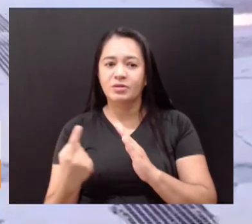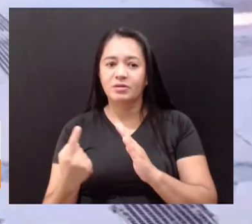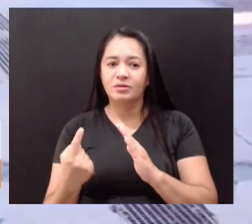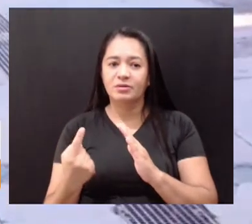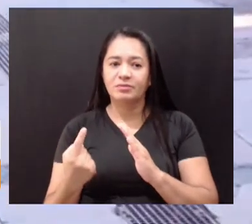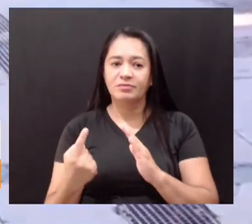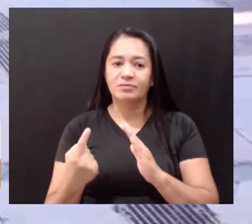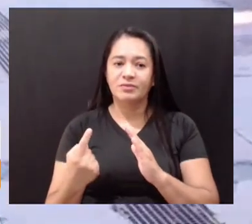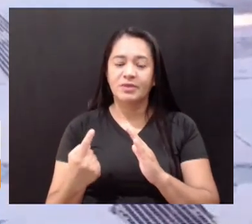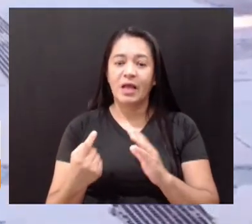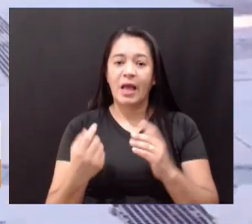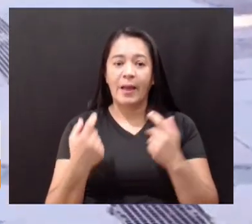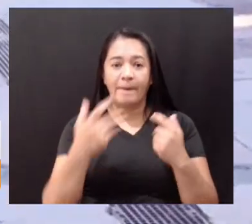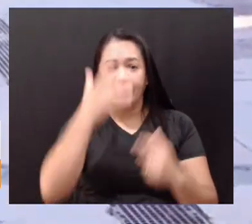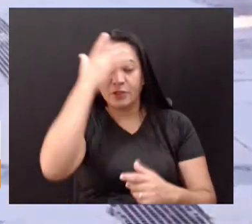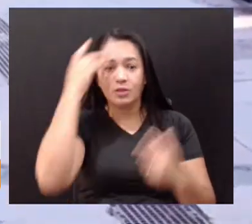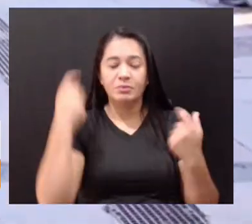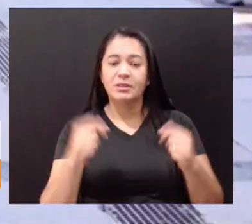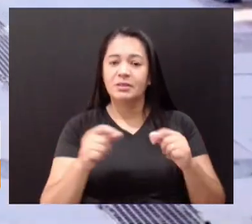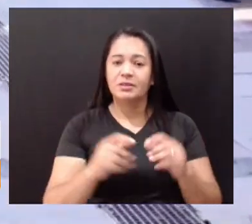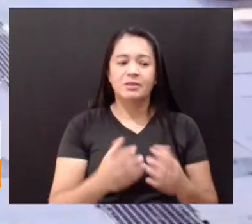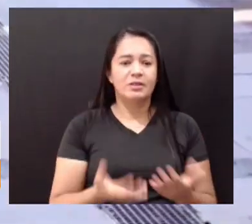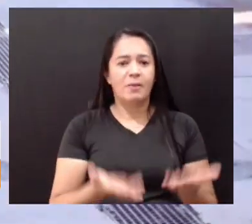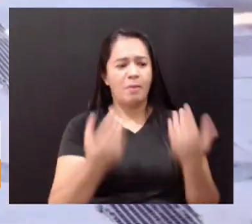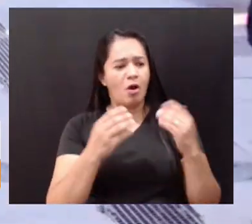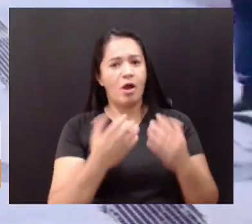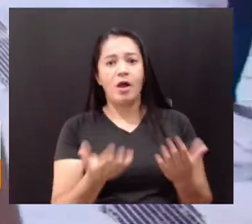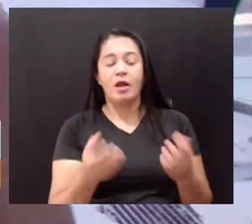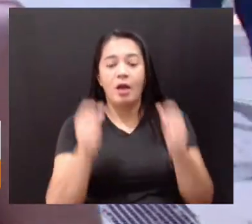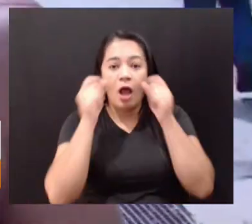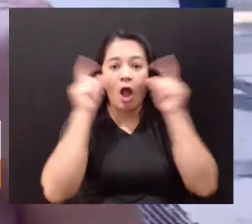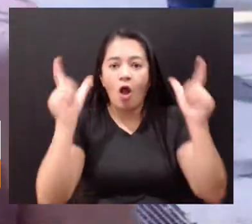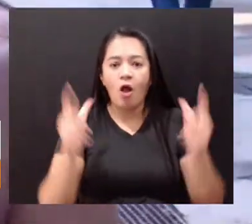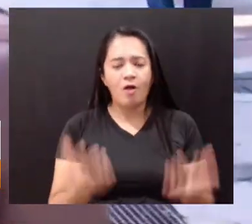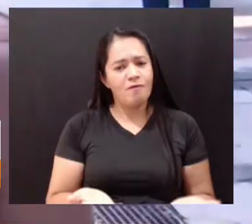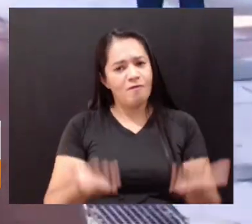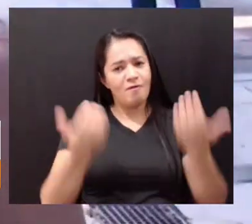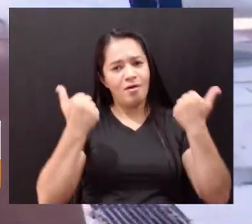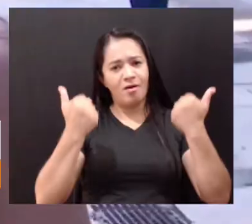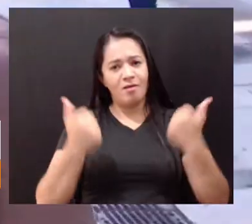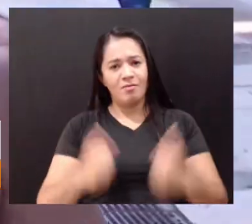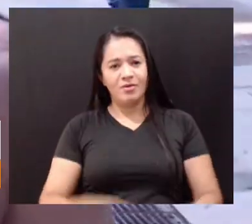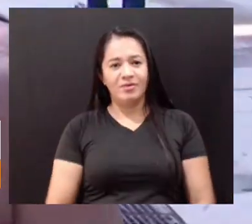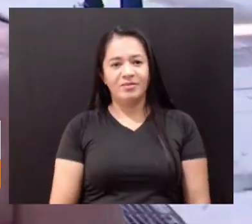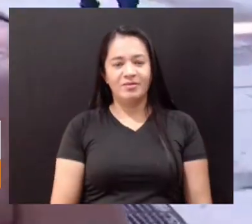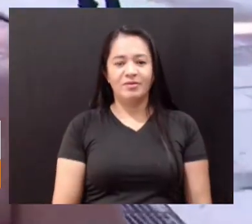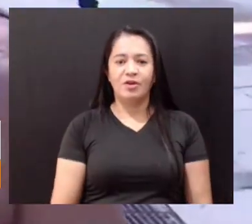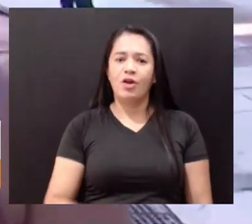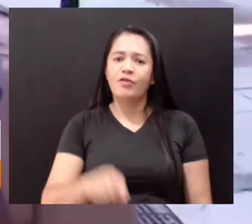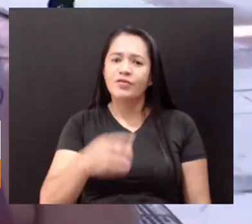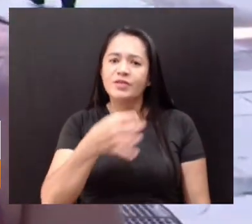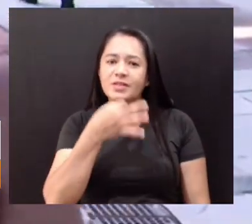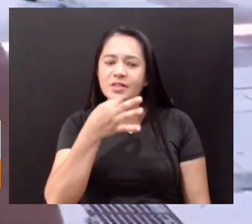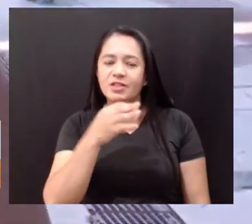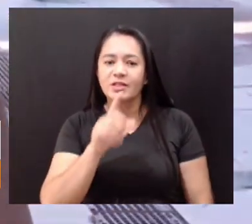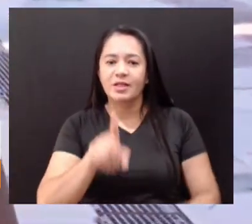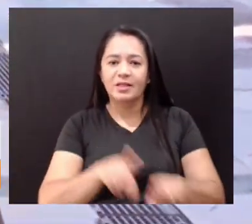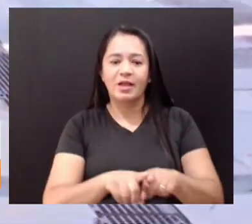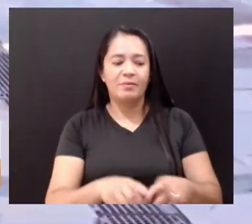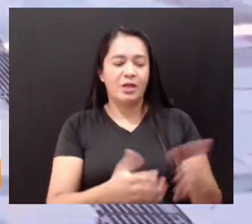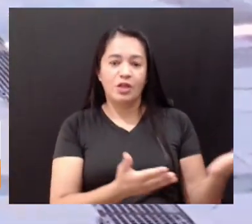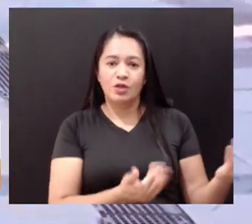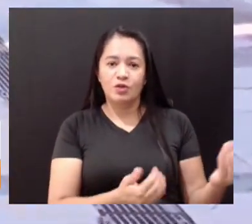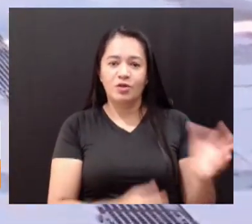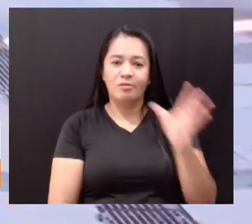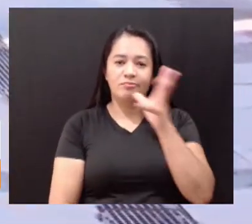tem que, né? Vamos, gente, acordar e vamos lá. É isso. Você acha também que eles estão demorando mais para entrar